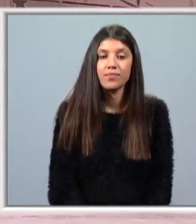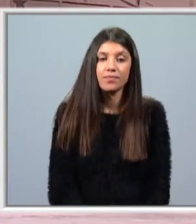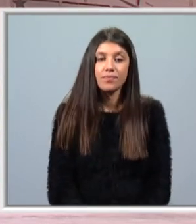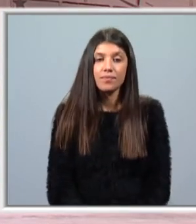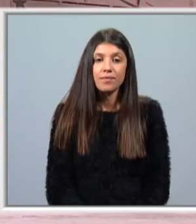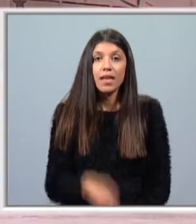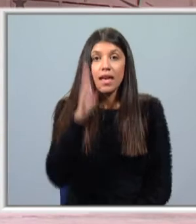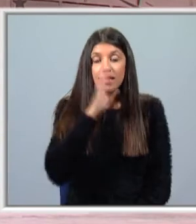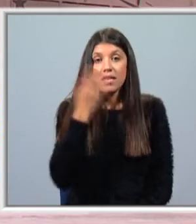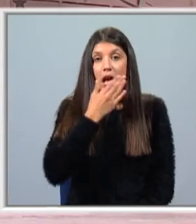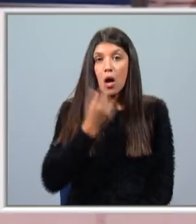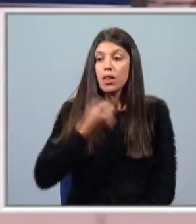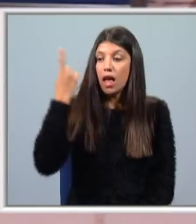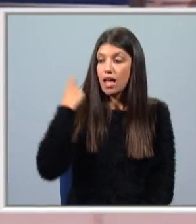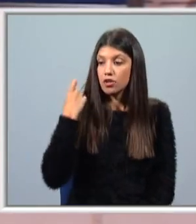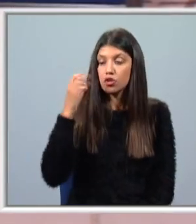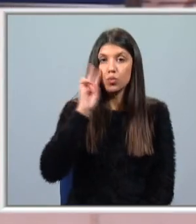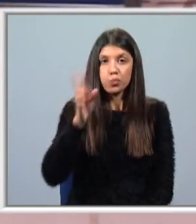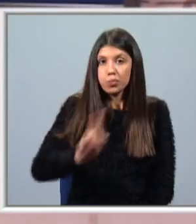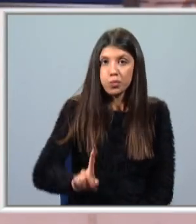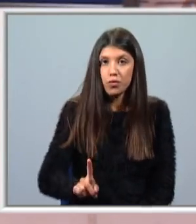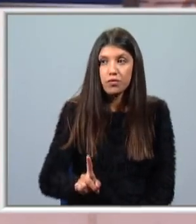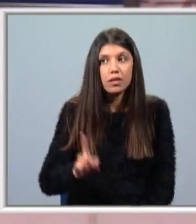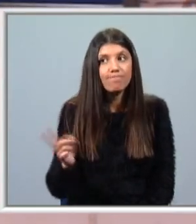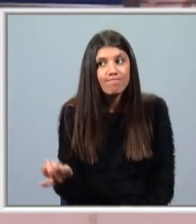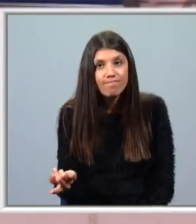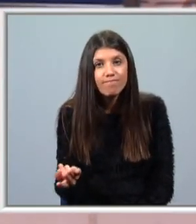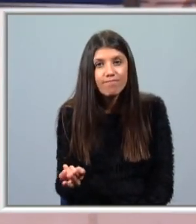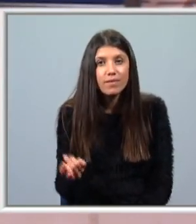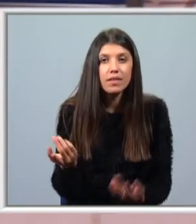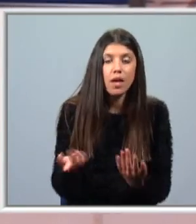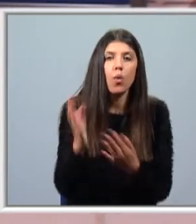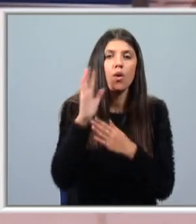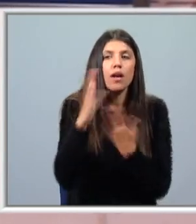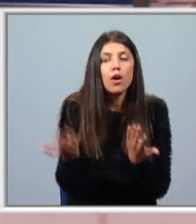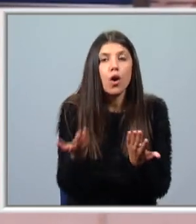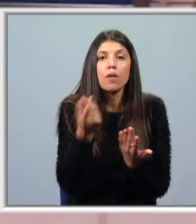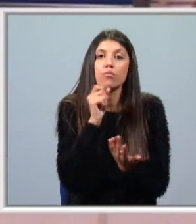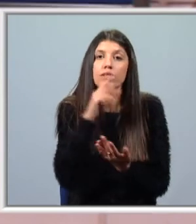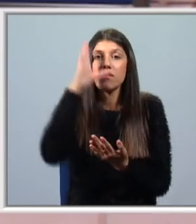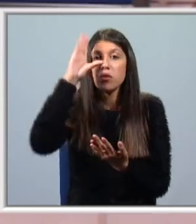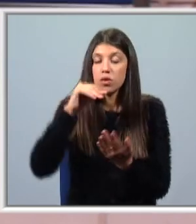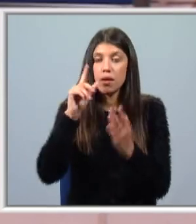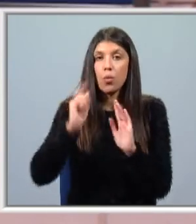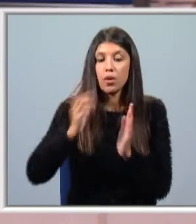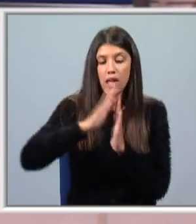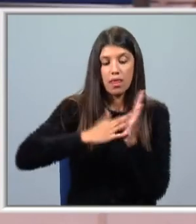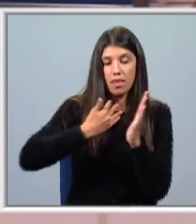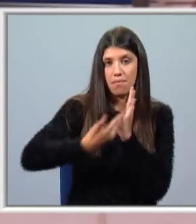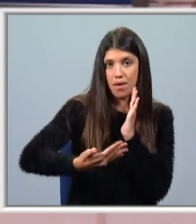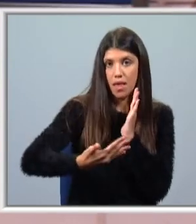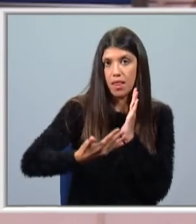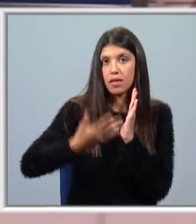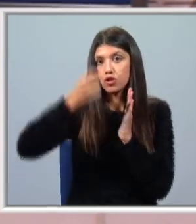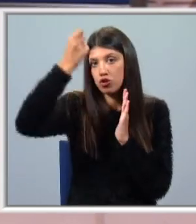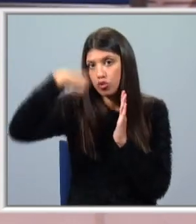não assistiram ao bloco anterior, não perceberam muito bem como é que nós utilizamos e o que são a tabela de histórias, já sabem, estejam atentos,